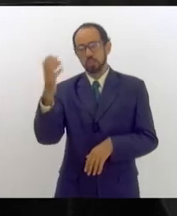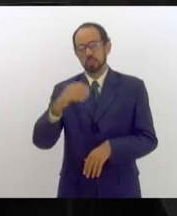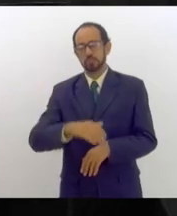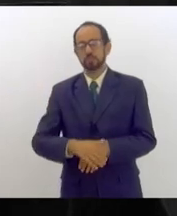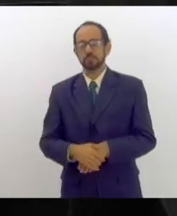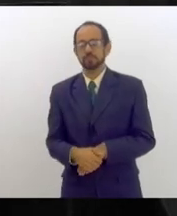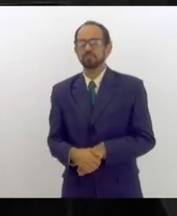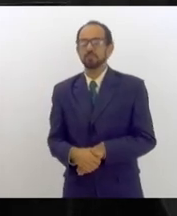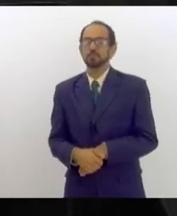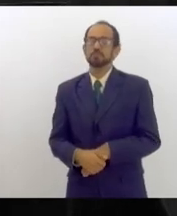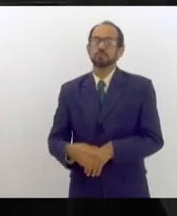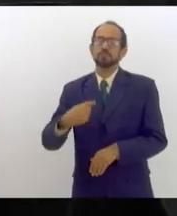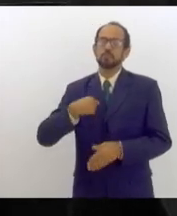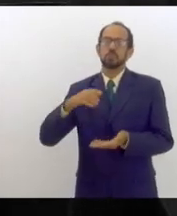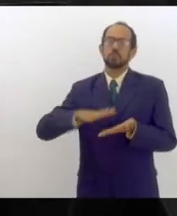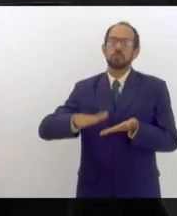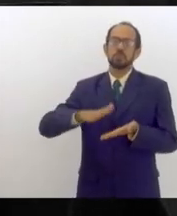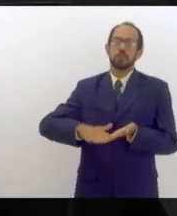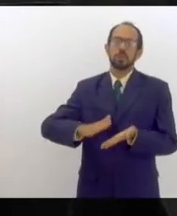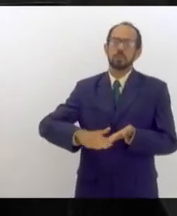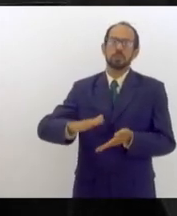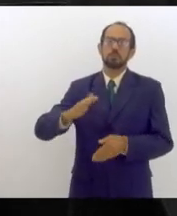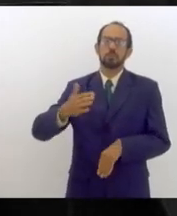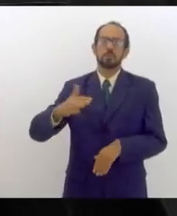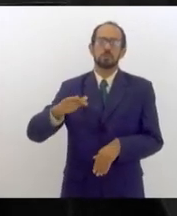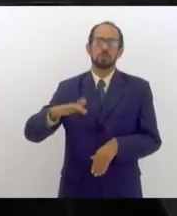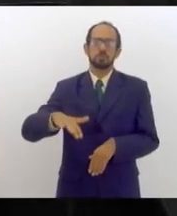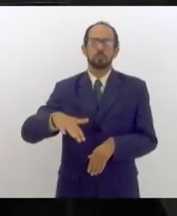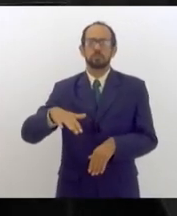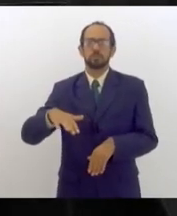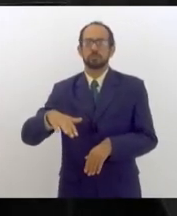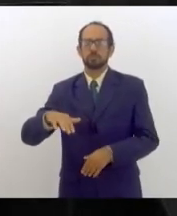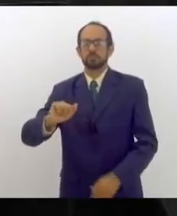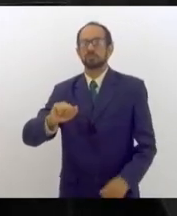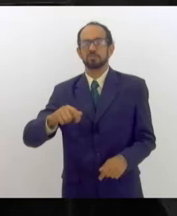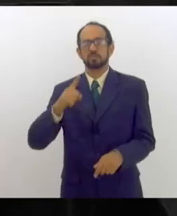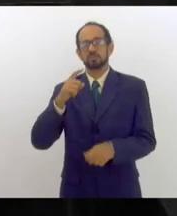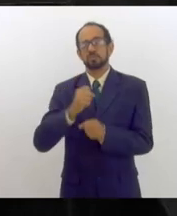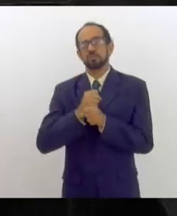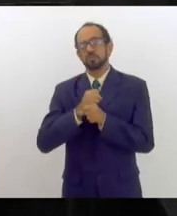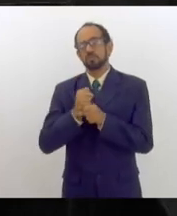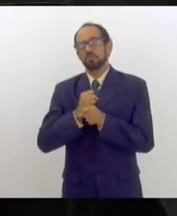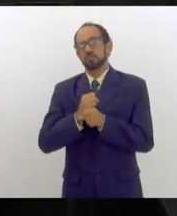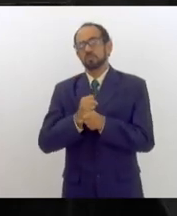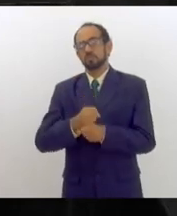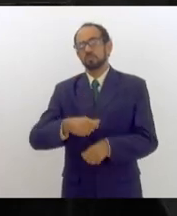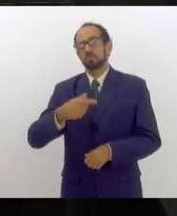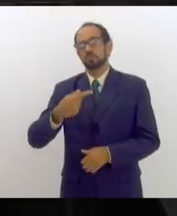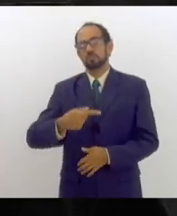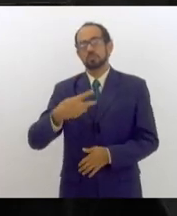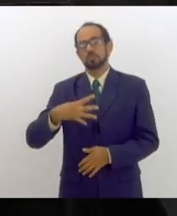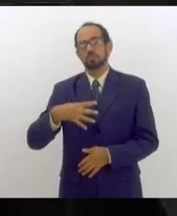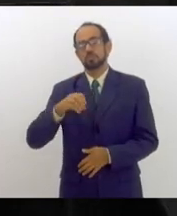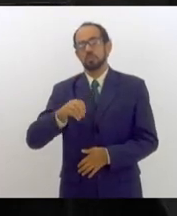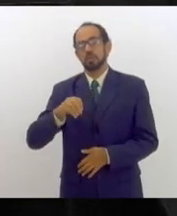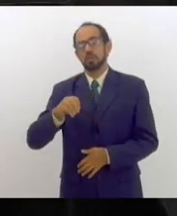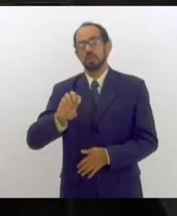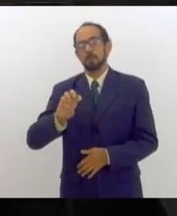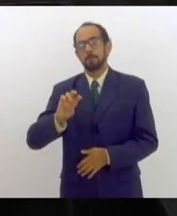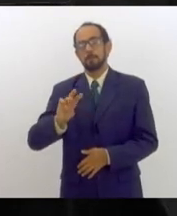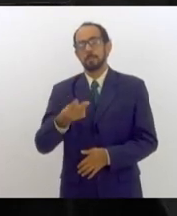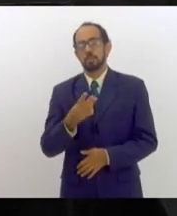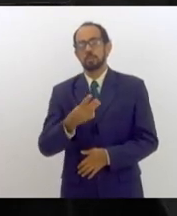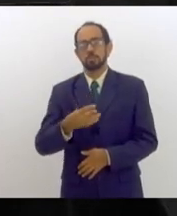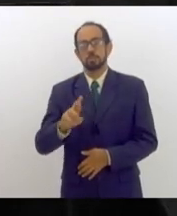eu gastaria aproximadamente por ano 740 milhões